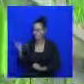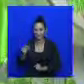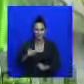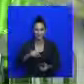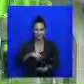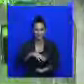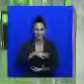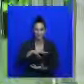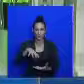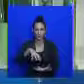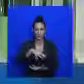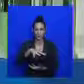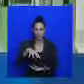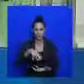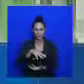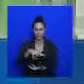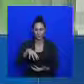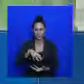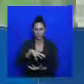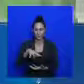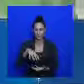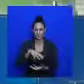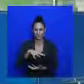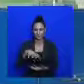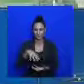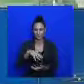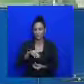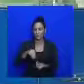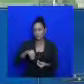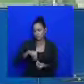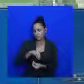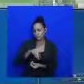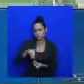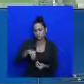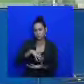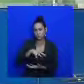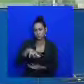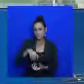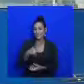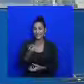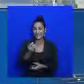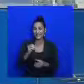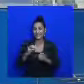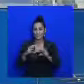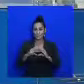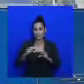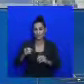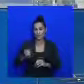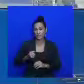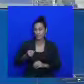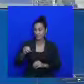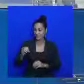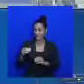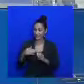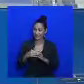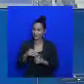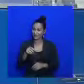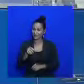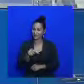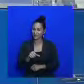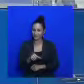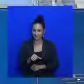o globo recarregado Oi girando ou em paralelo do 10 bolas numeradas de 0 a